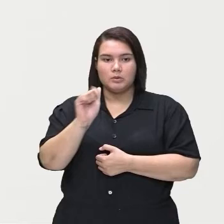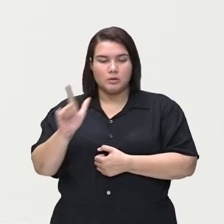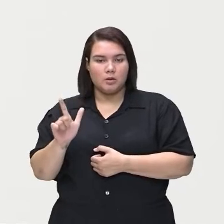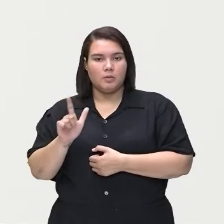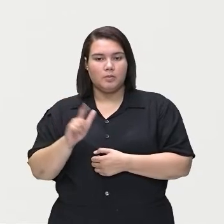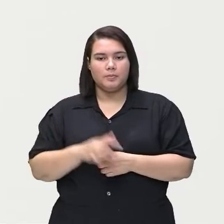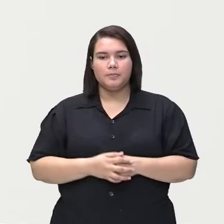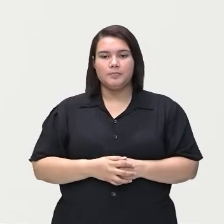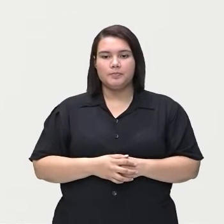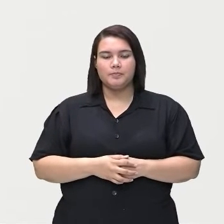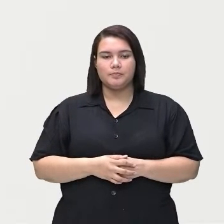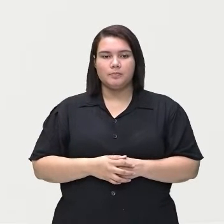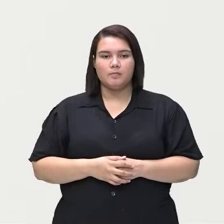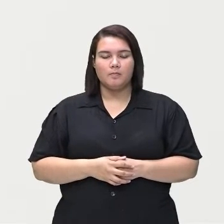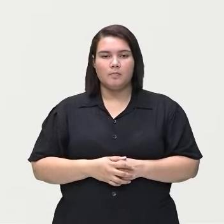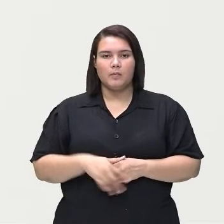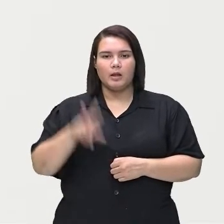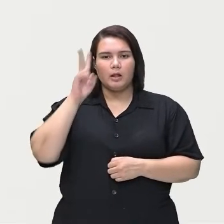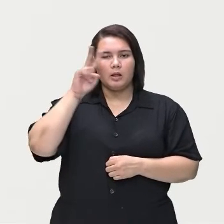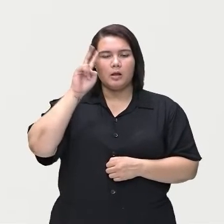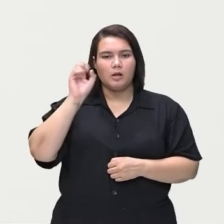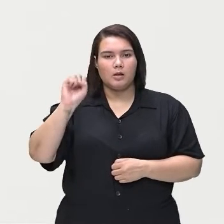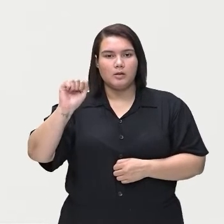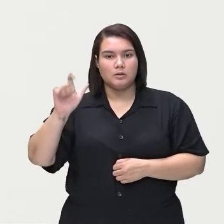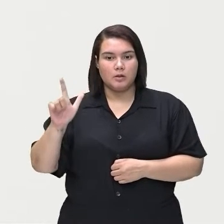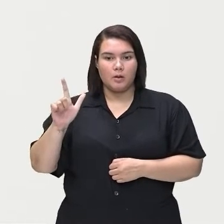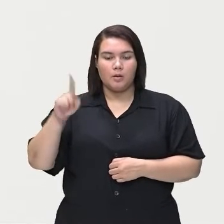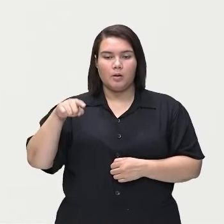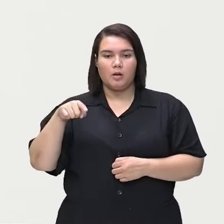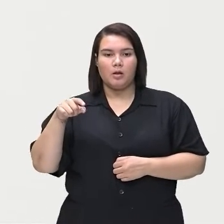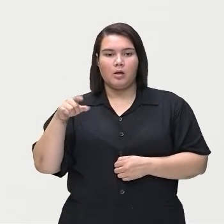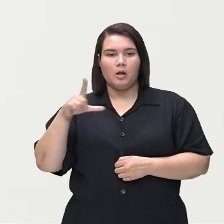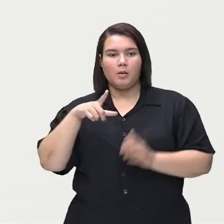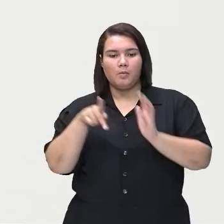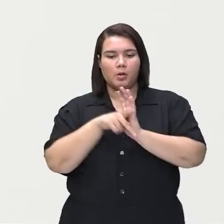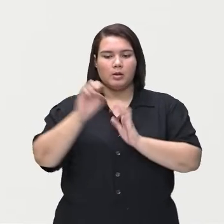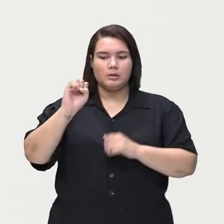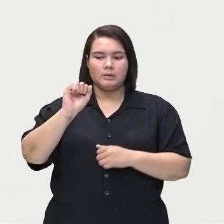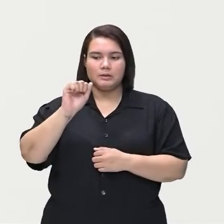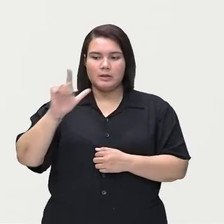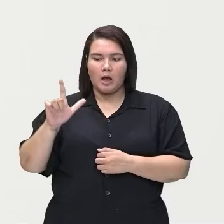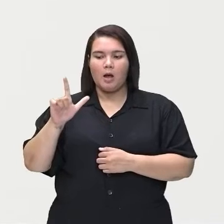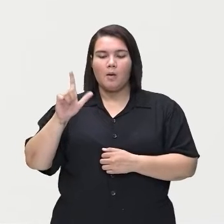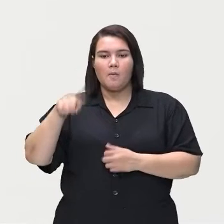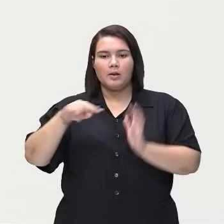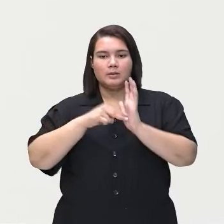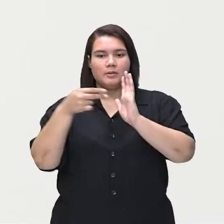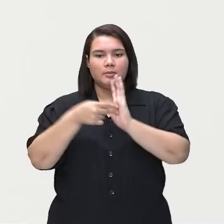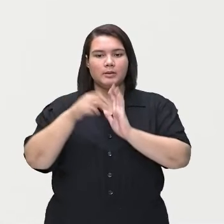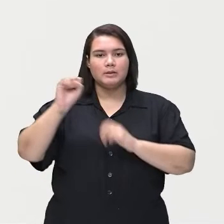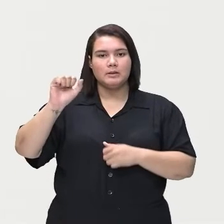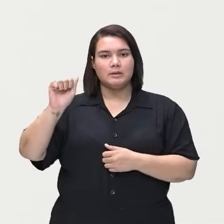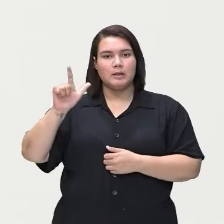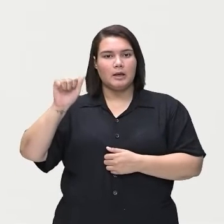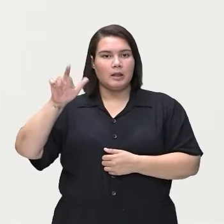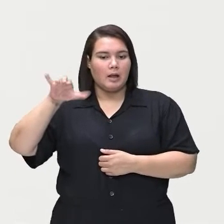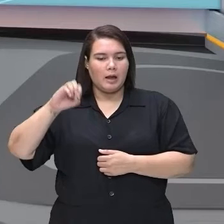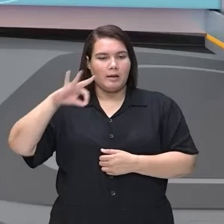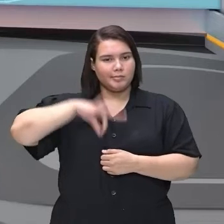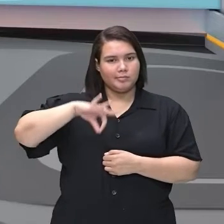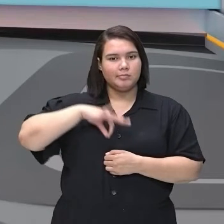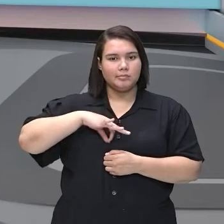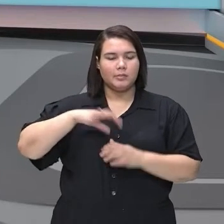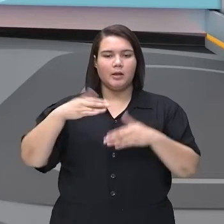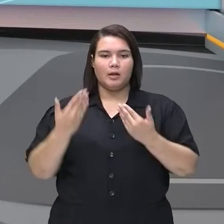pagamento, tá? Lembram lá do sal, que é o salário vem dessa palavra sal, era utilizado como forma de